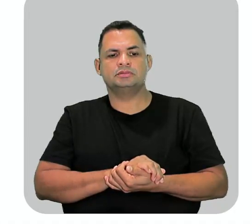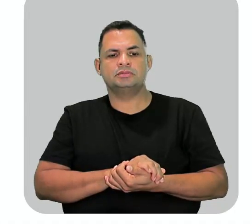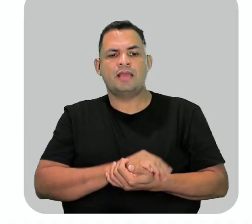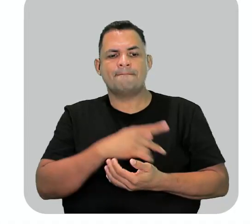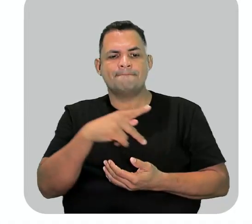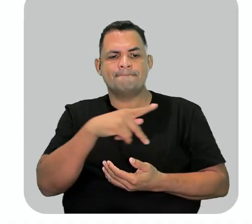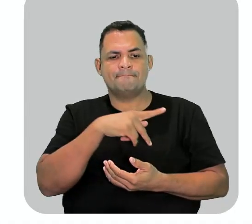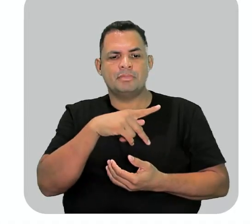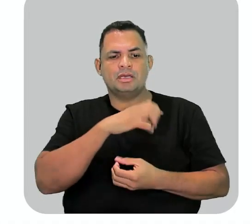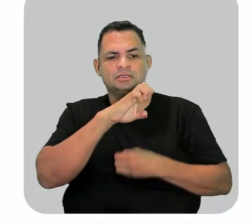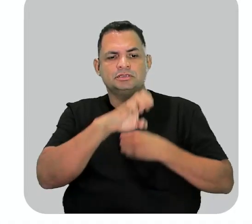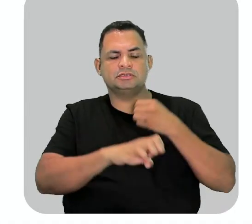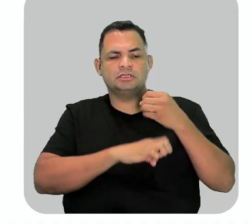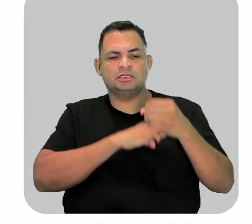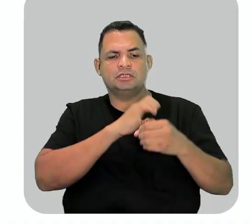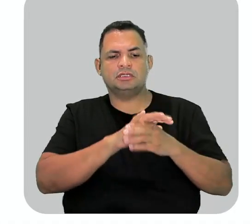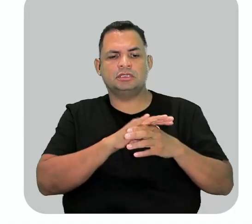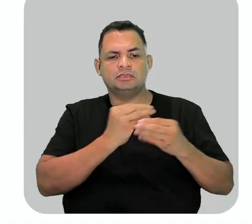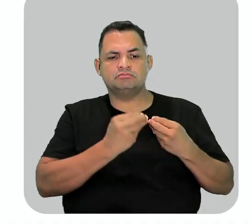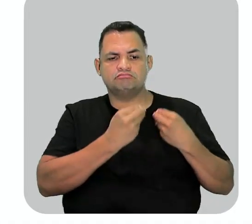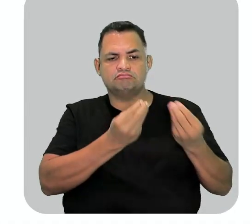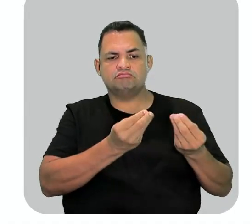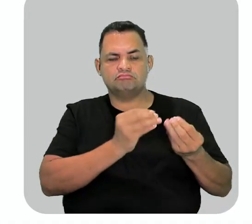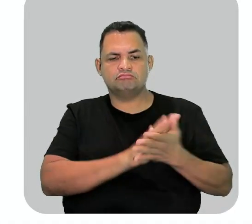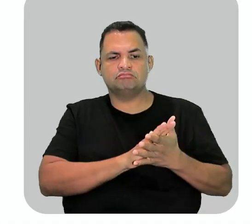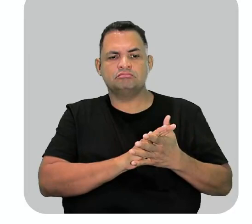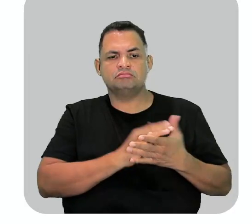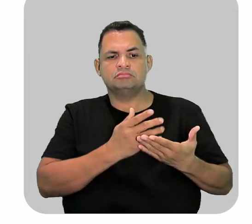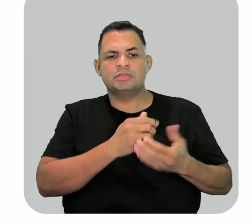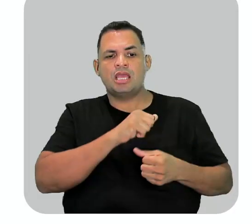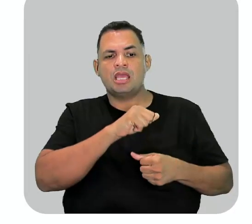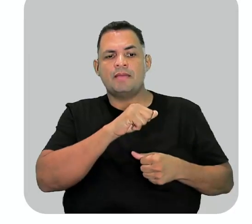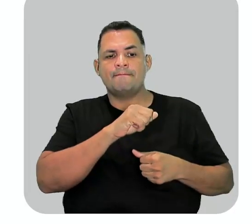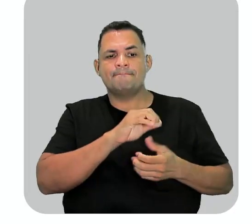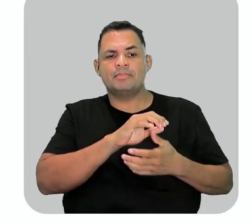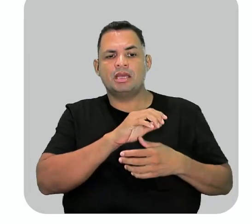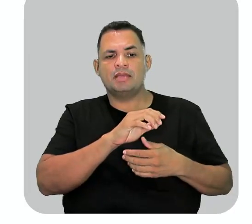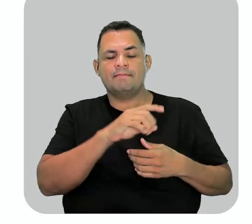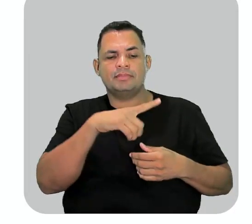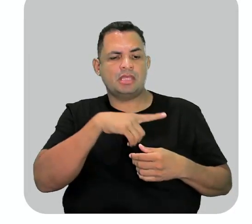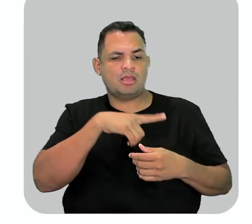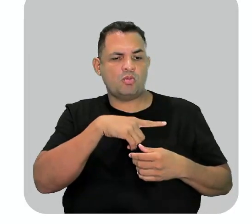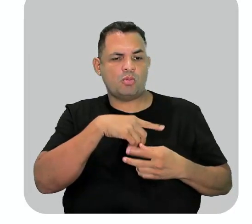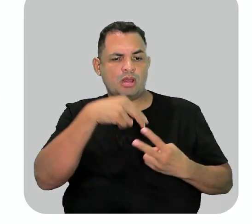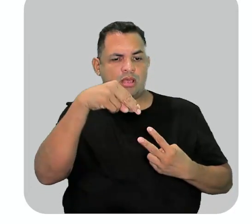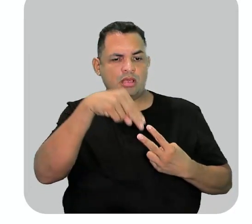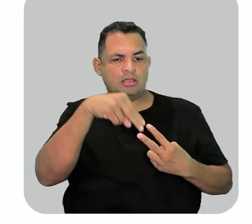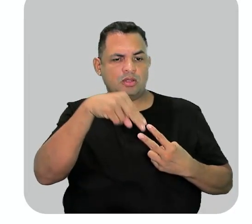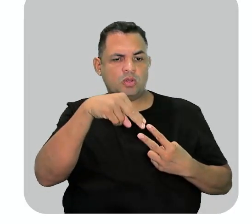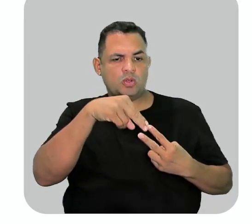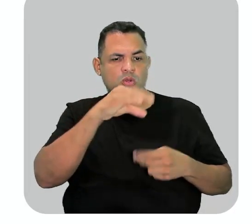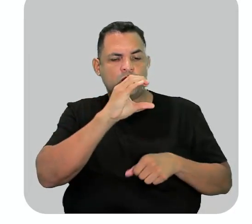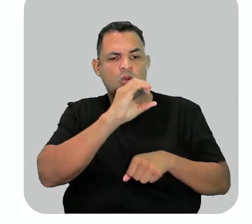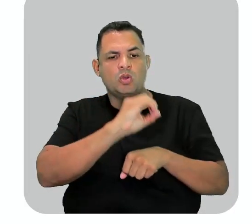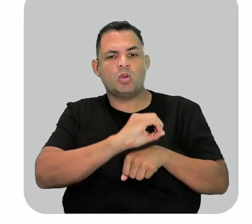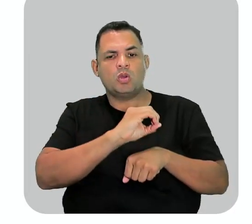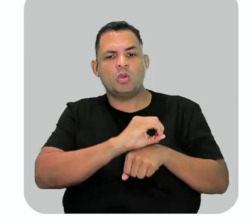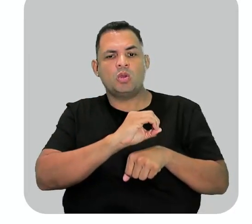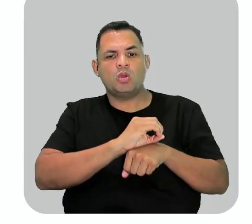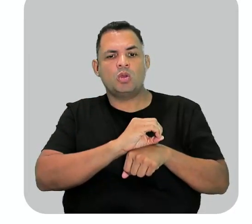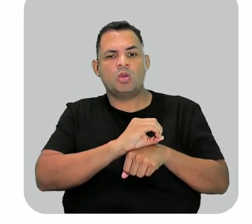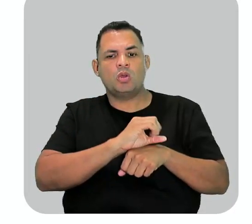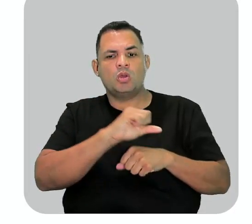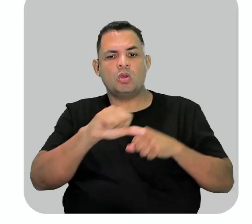elétrons disponíveis e force uma ligação dupla aqui, ó, com o oxigênio. E nós temos aqui